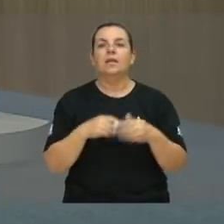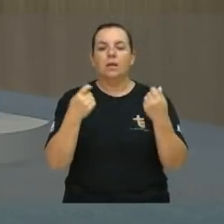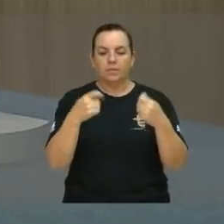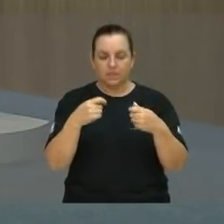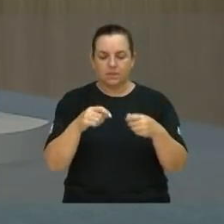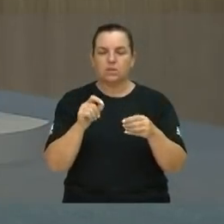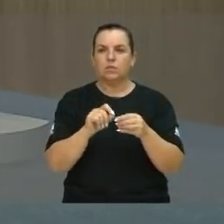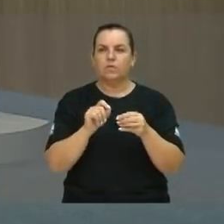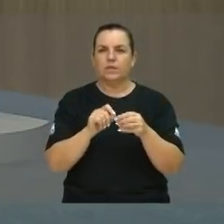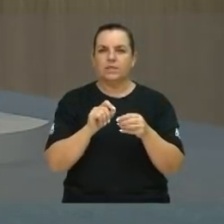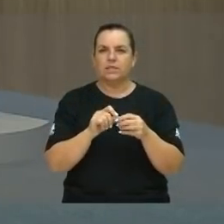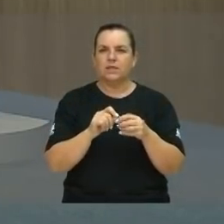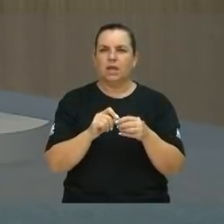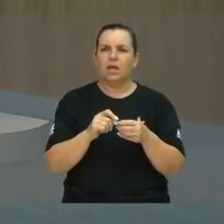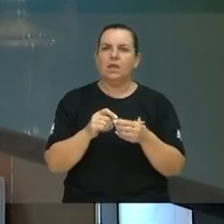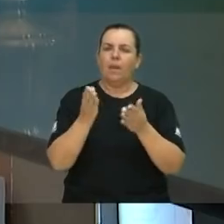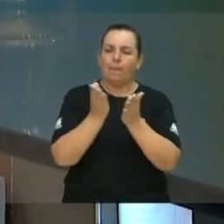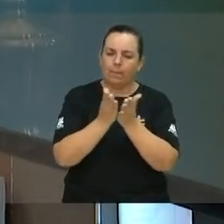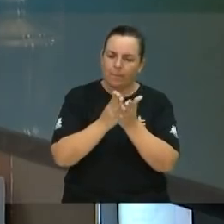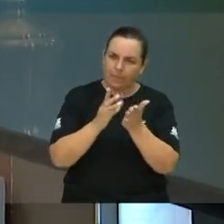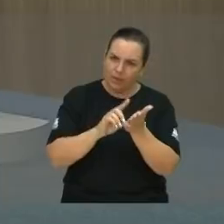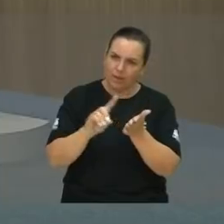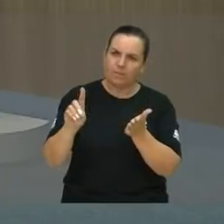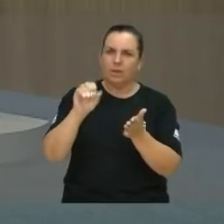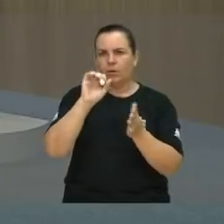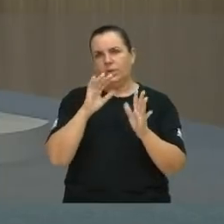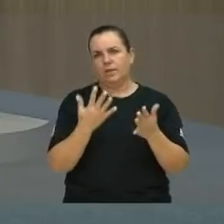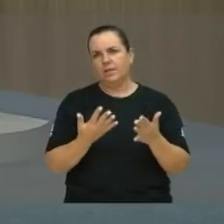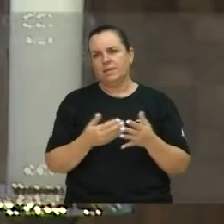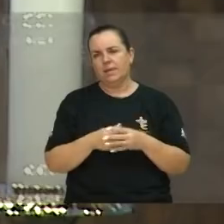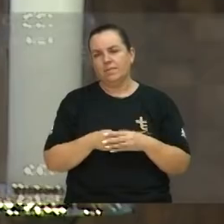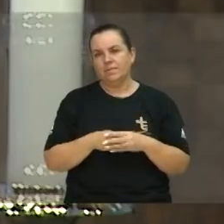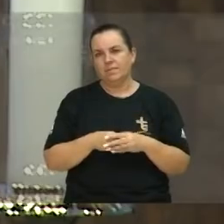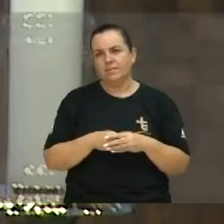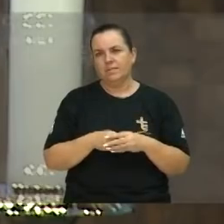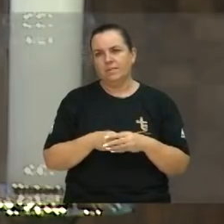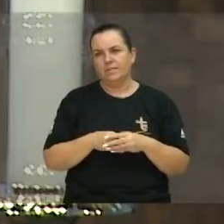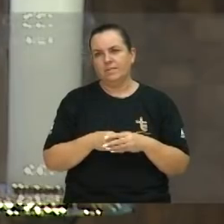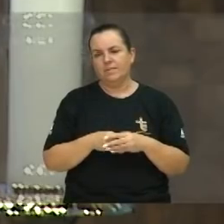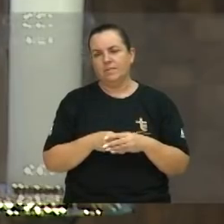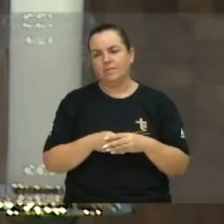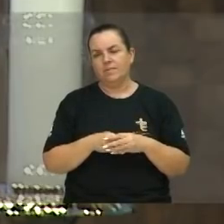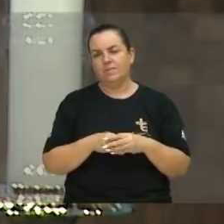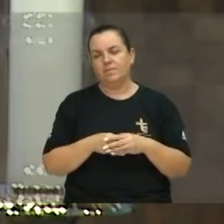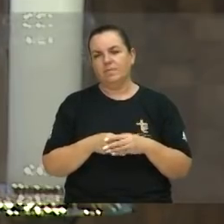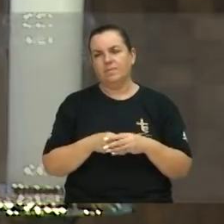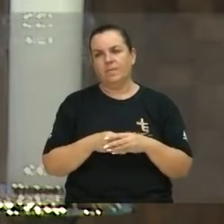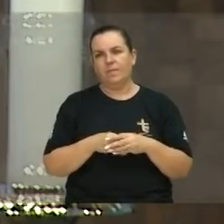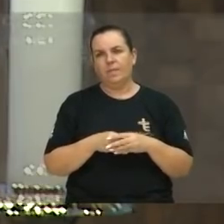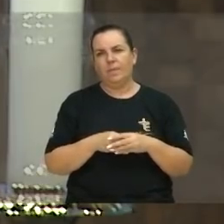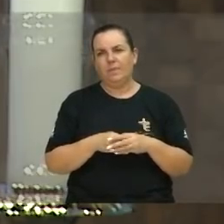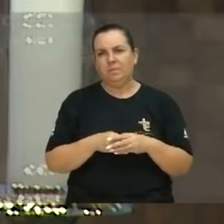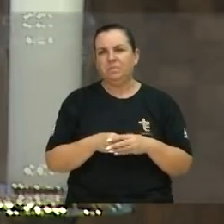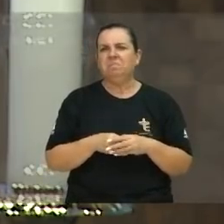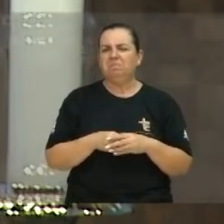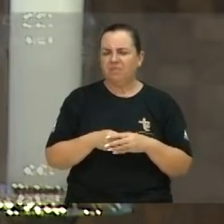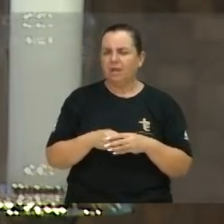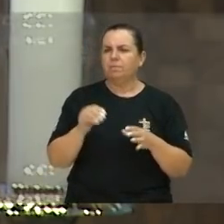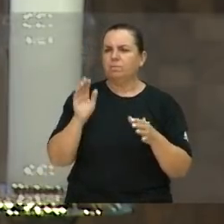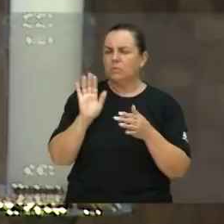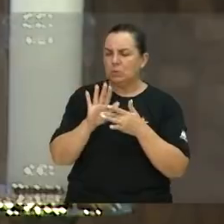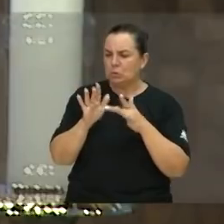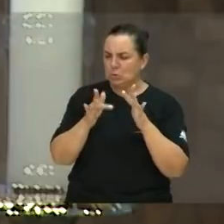se cumpra a escritura vamos até lá o eliã até o confidente em quem eu confiava